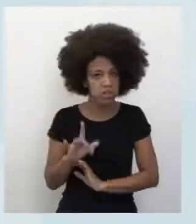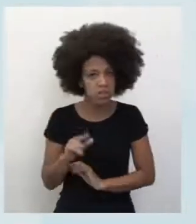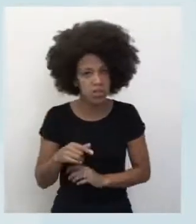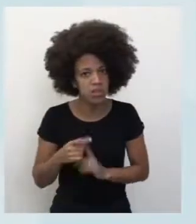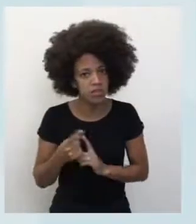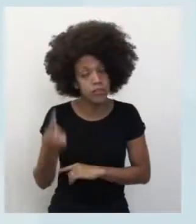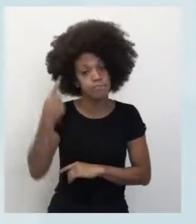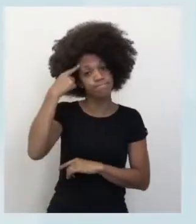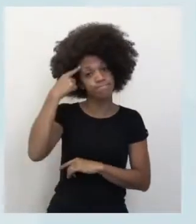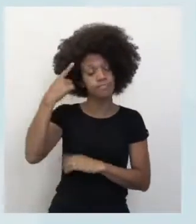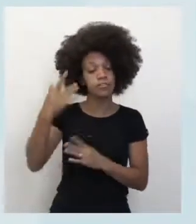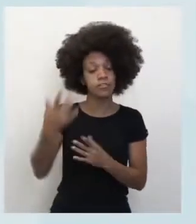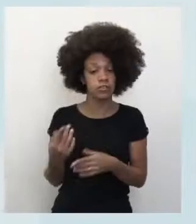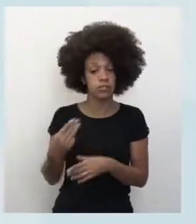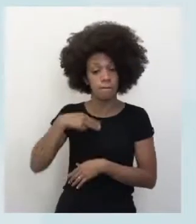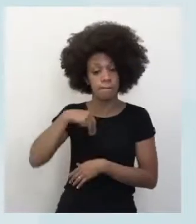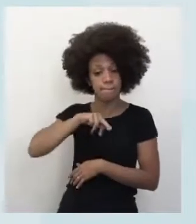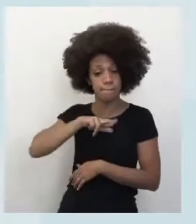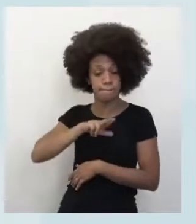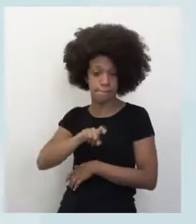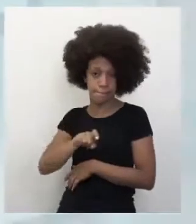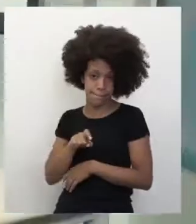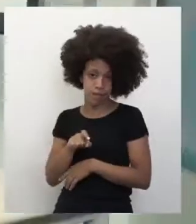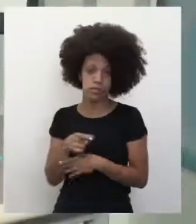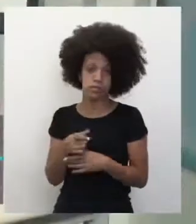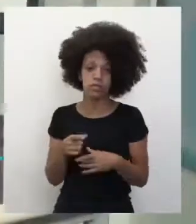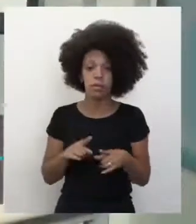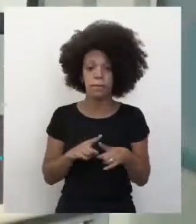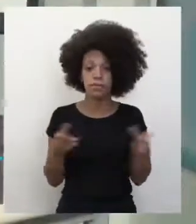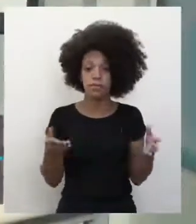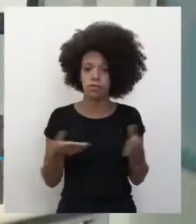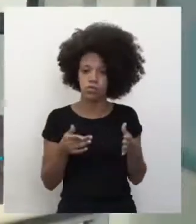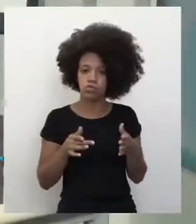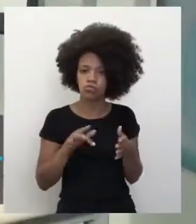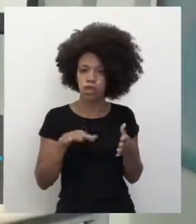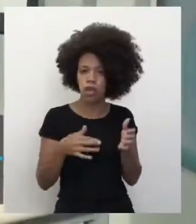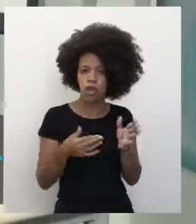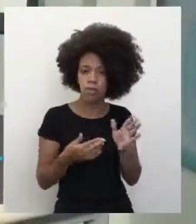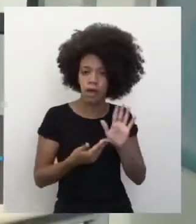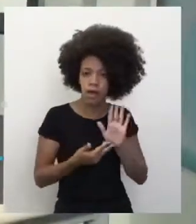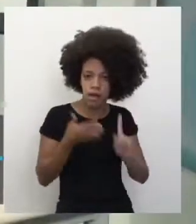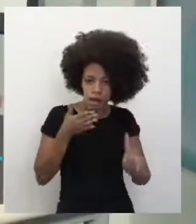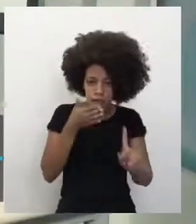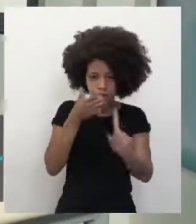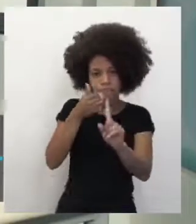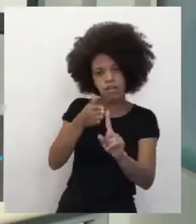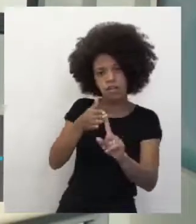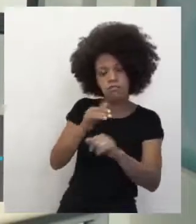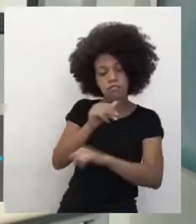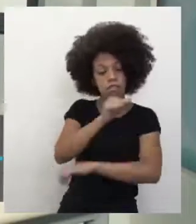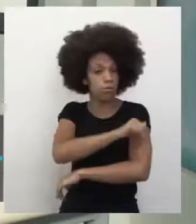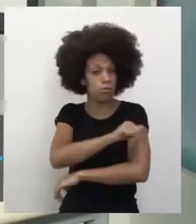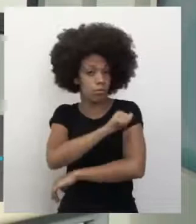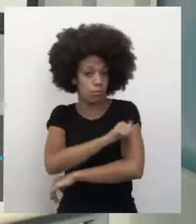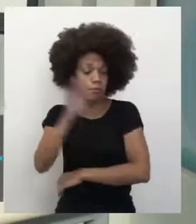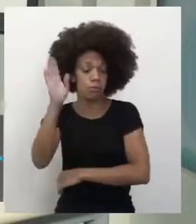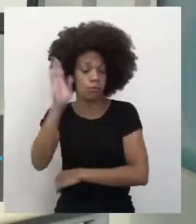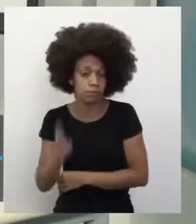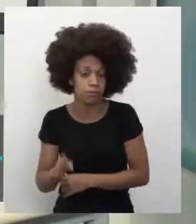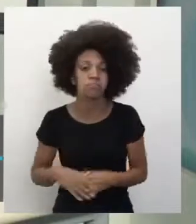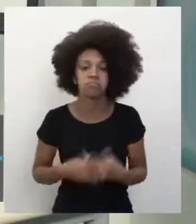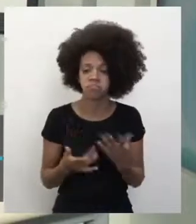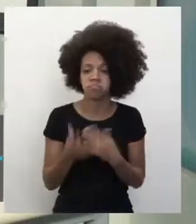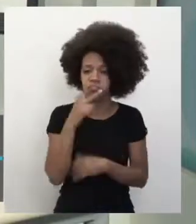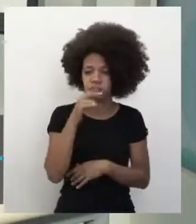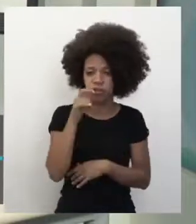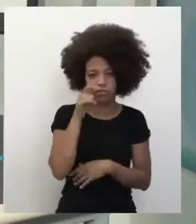dele que tinha sido feito. E hoje é meio que um símbolo, né? Um símbolo do Brasil, um símbolo carioca. Acho muito interessante.